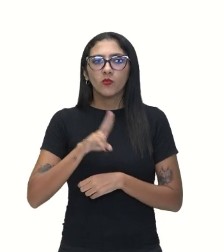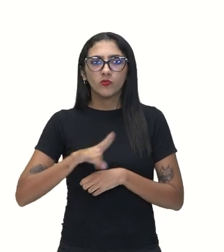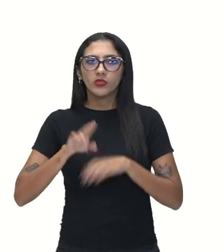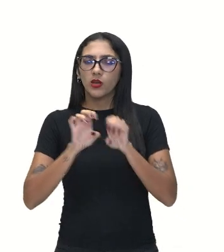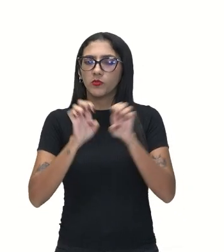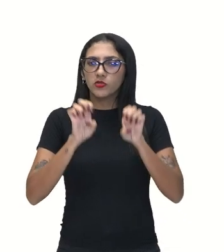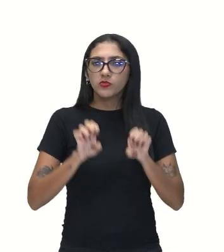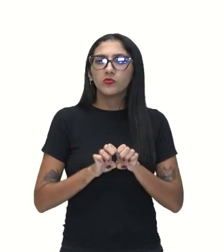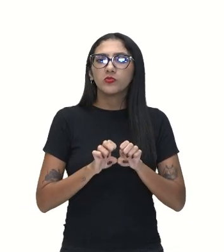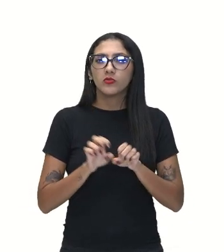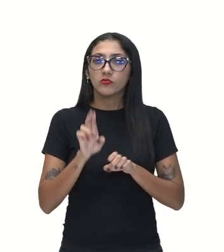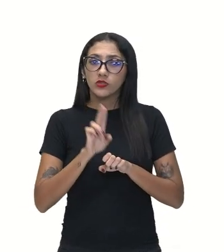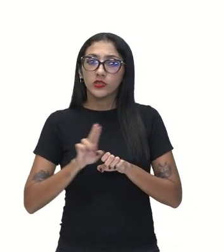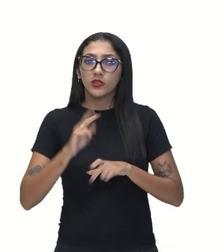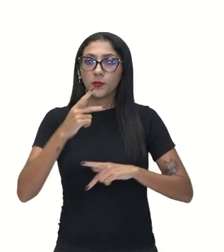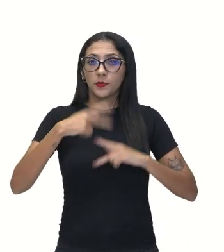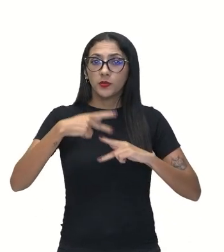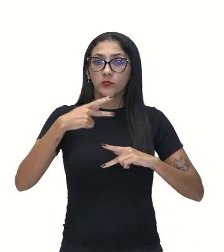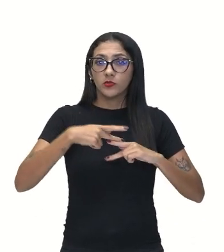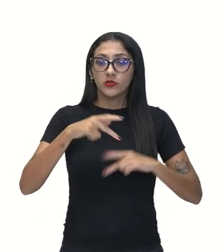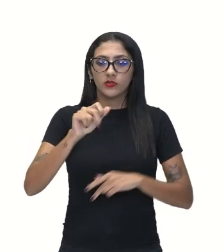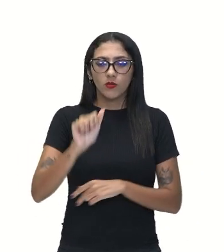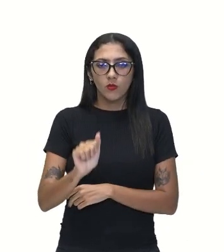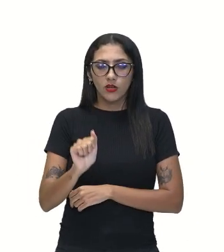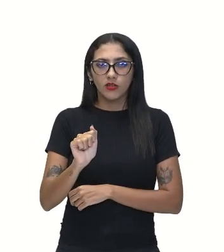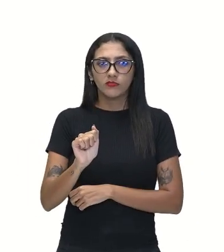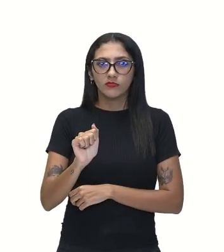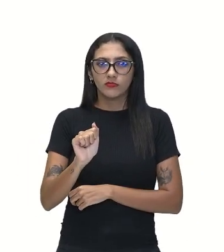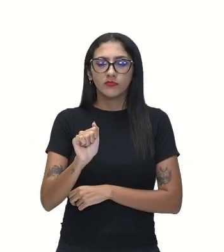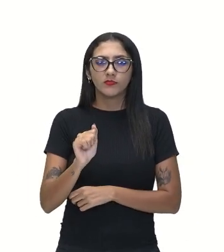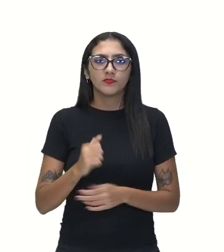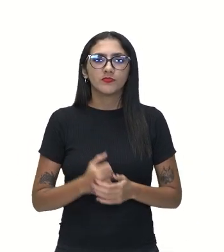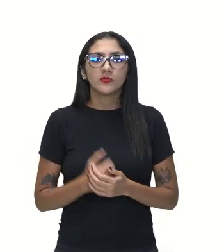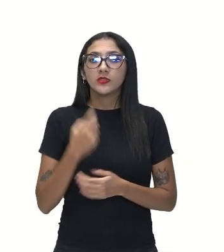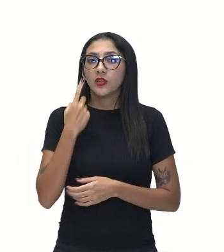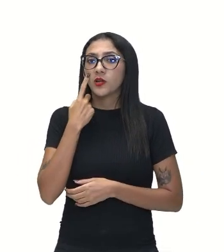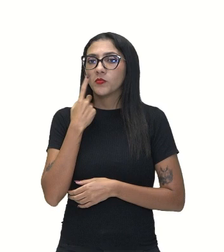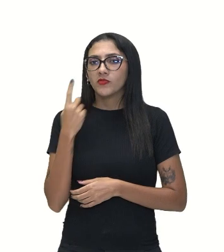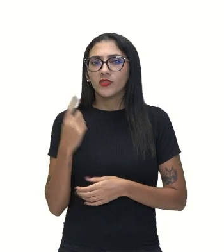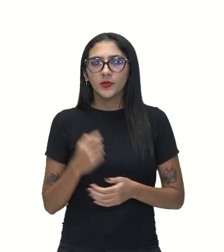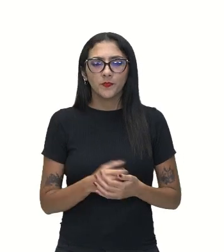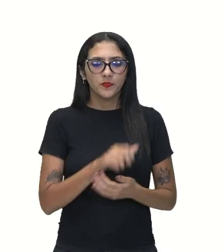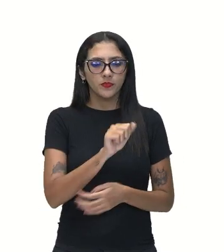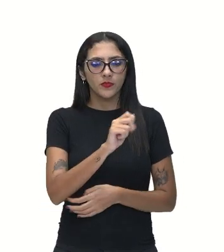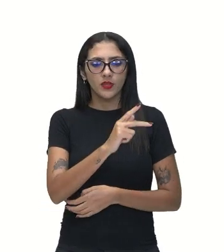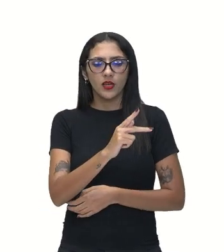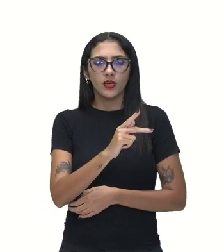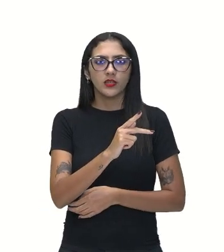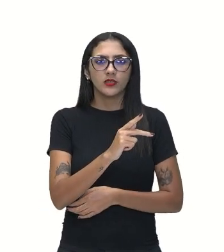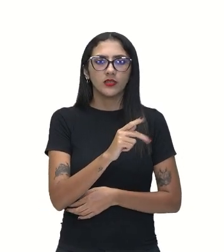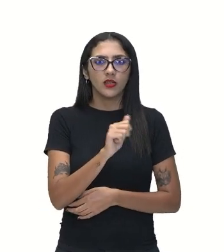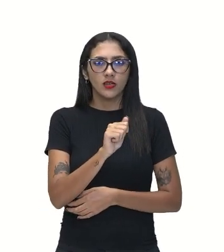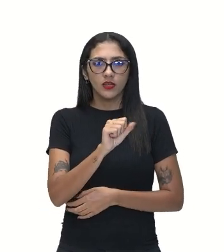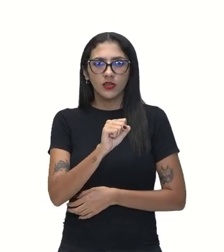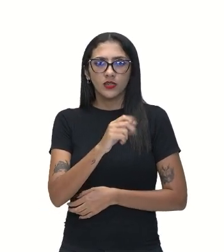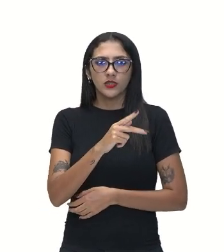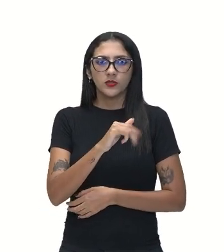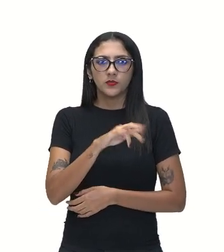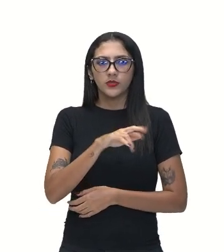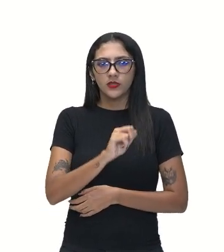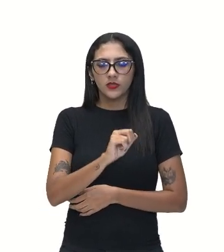com a preposição a. Então, observe, aspirar a aprovação. Observem